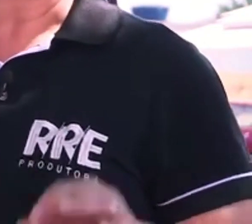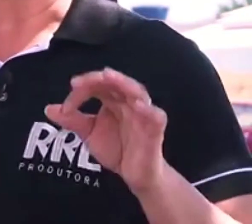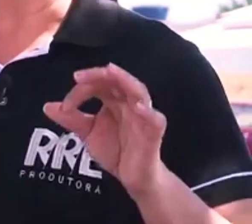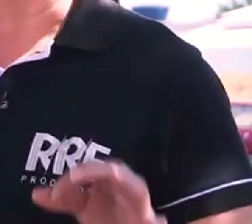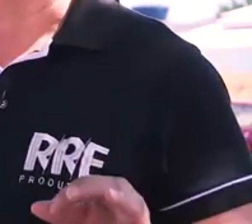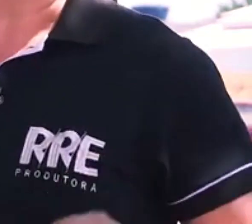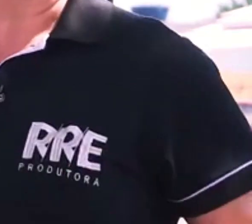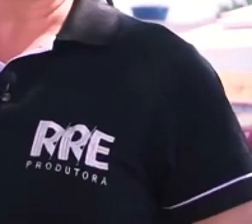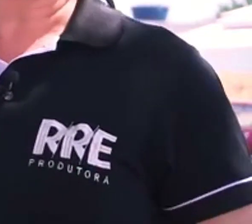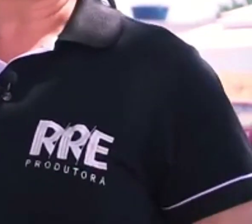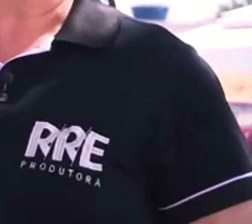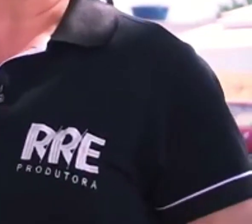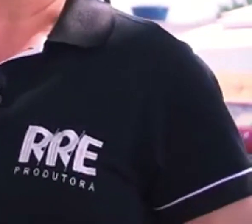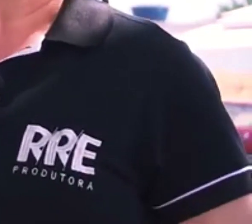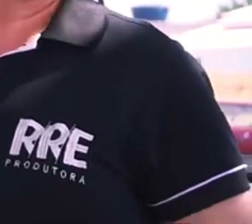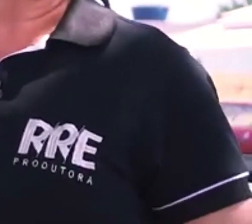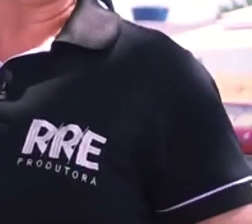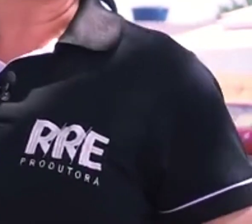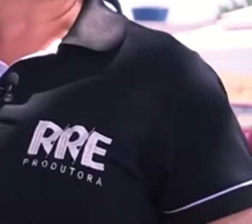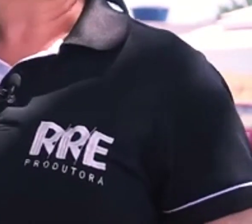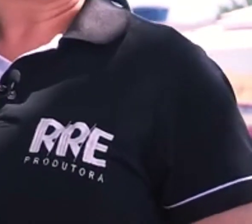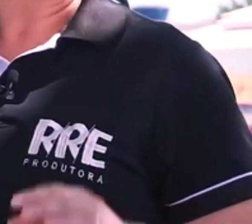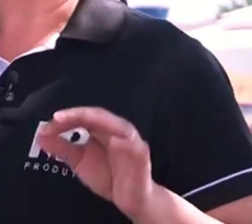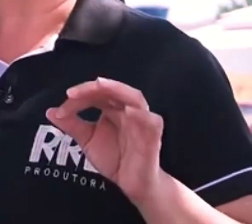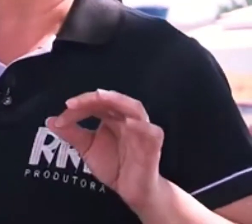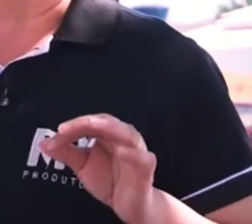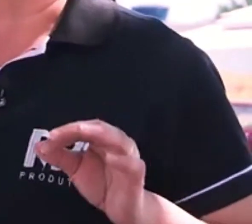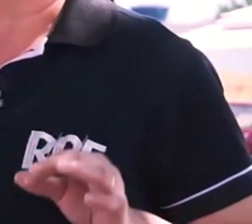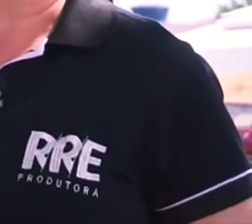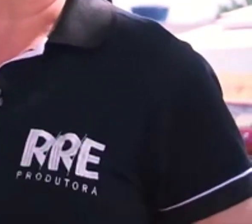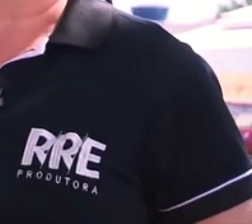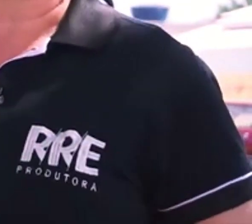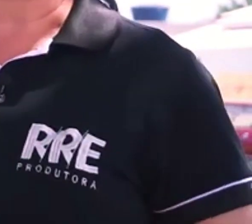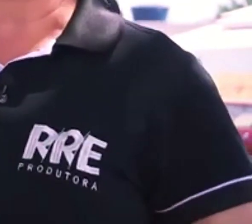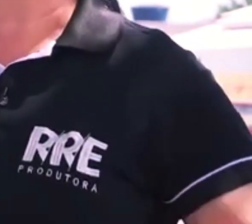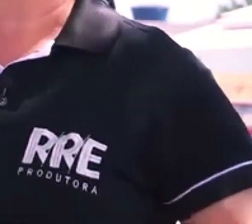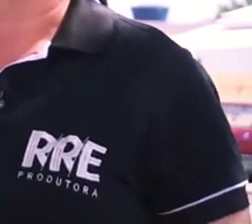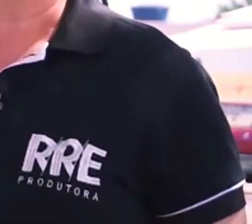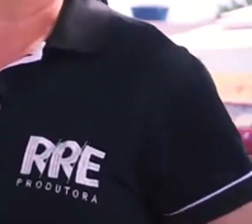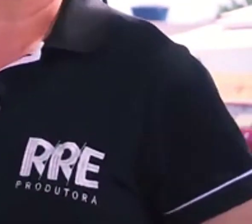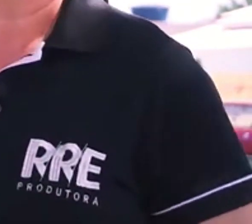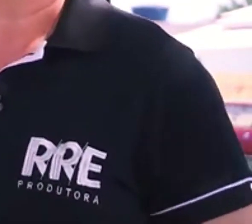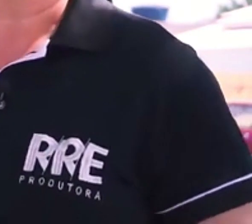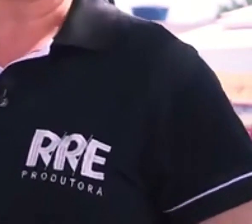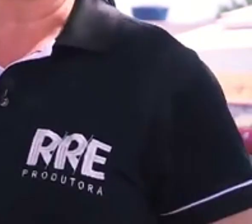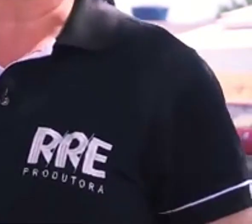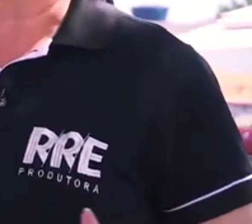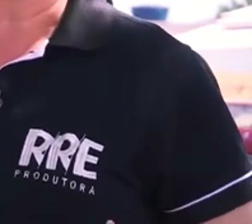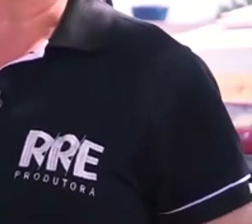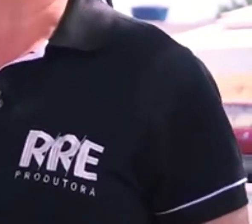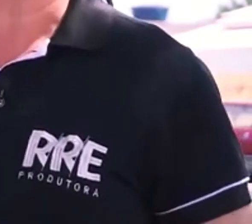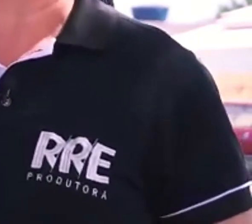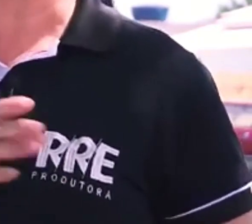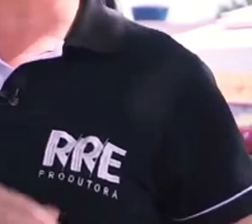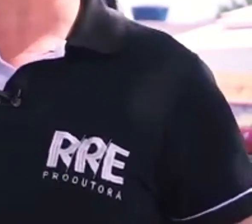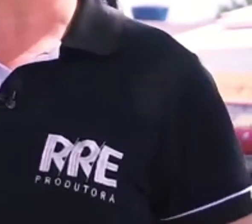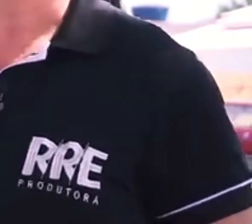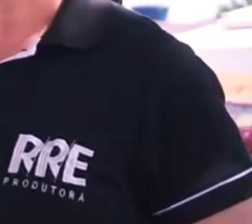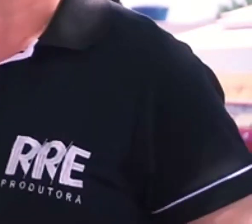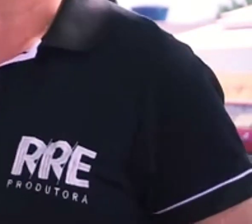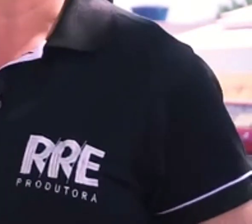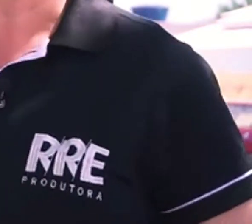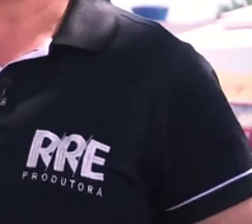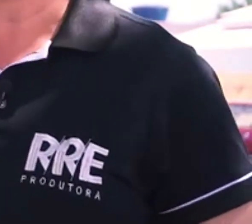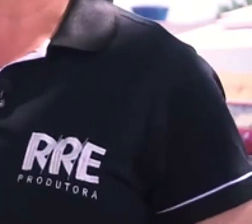D, que ajudam a elevar a nossa imunidade, a atividade física é super necessária, principalmente para